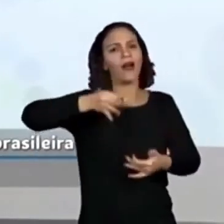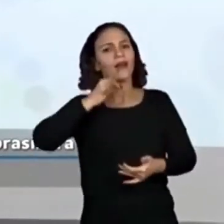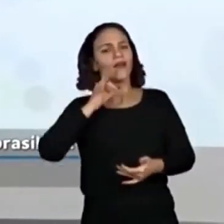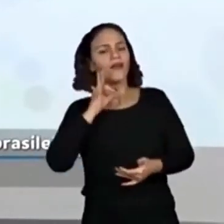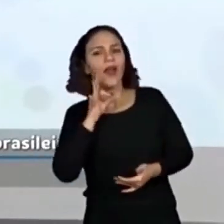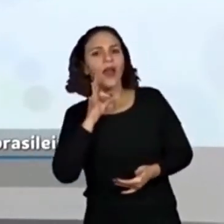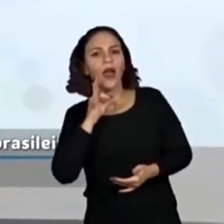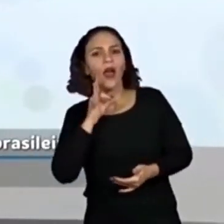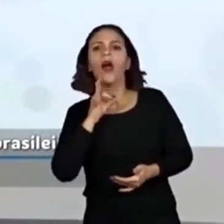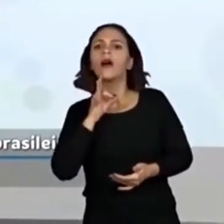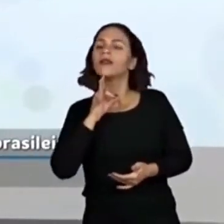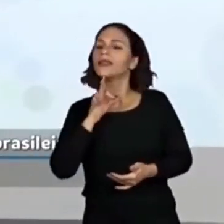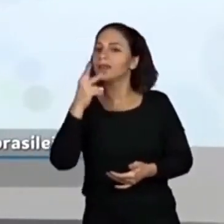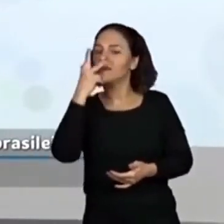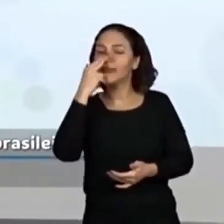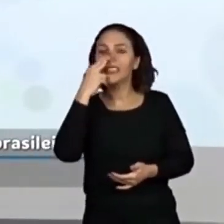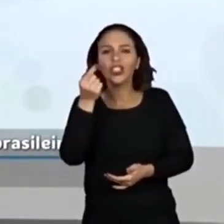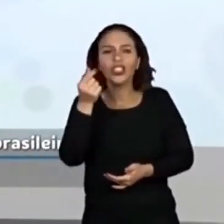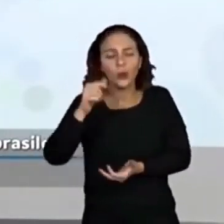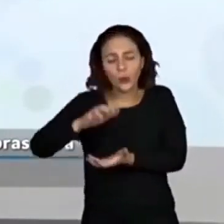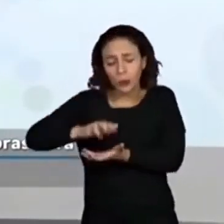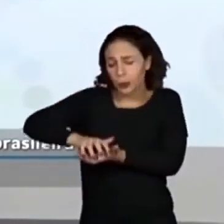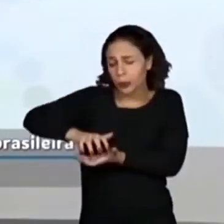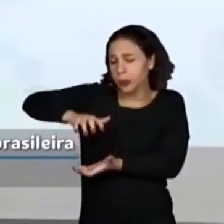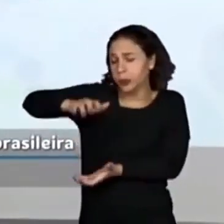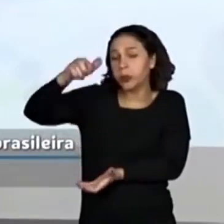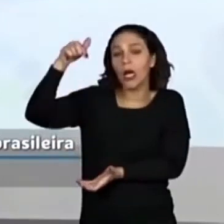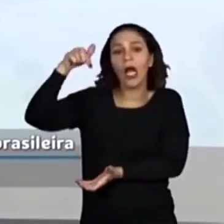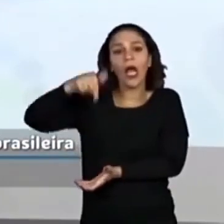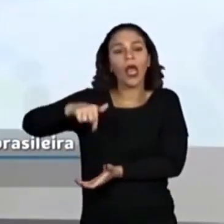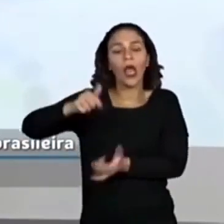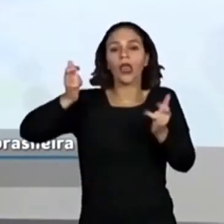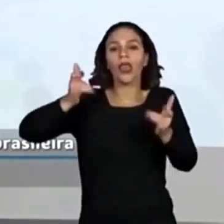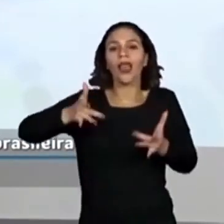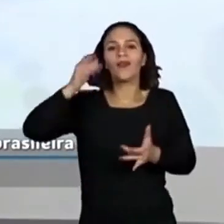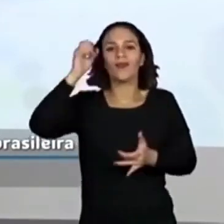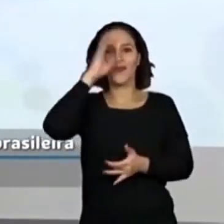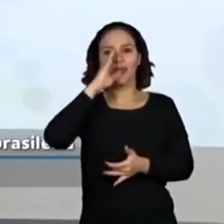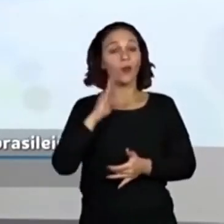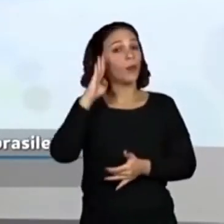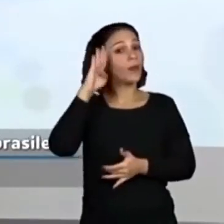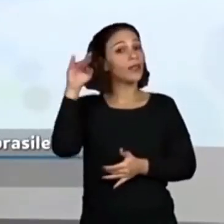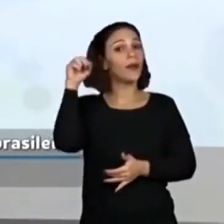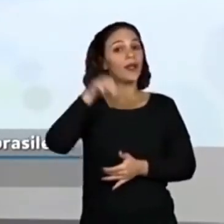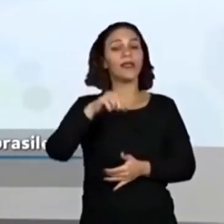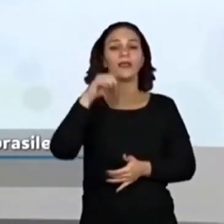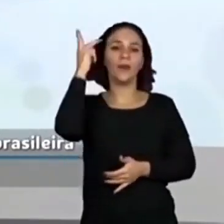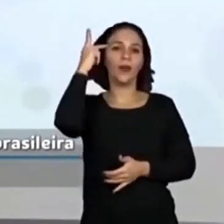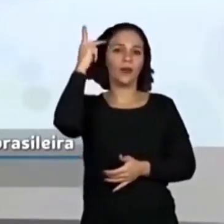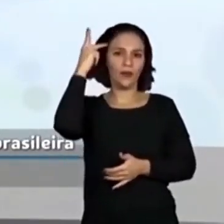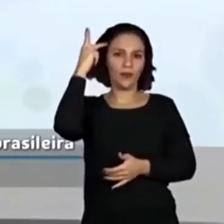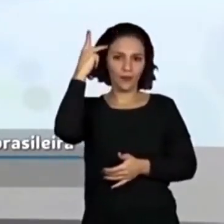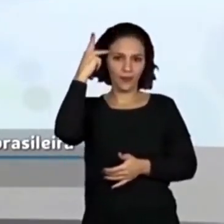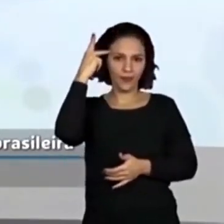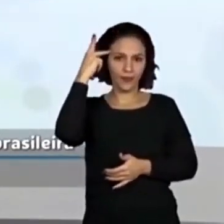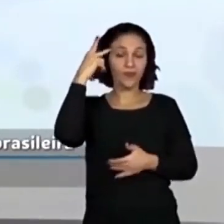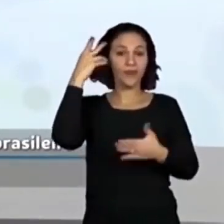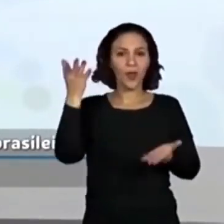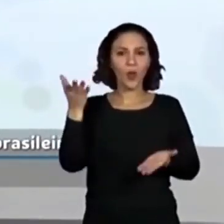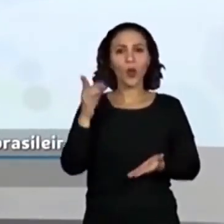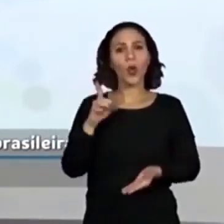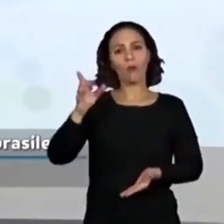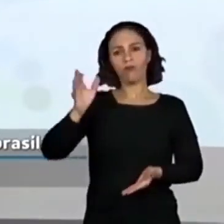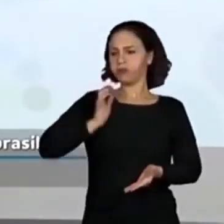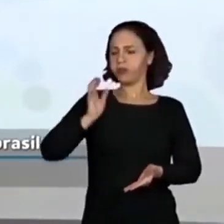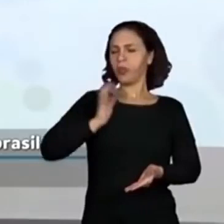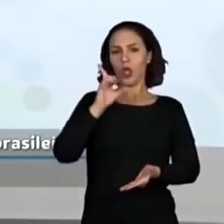permitiu um grande acúmulo de capital aqui no Brasil, principalmente aqui no estado de São Paulo. Os fazendeiros